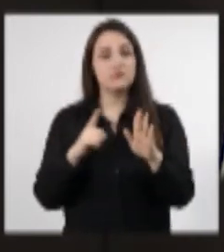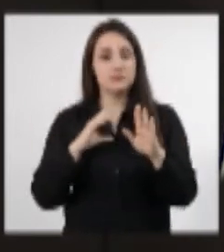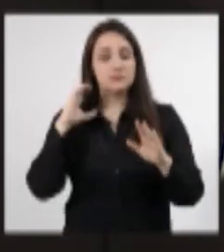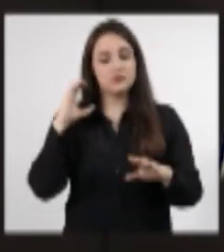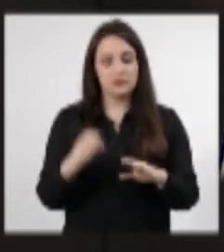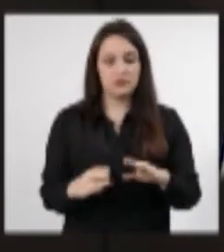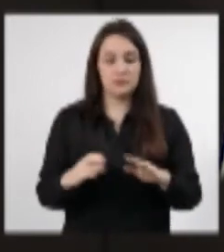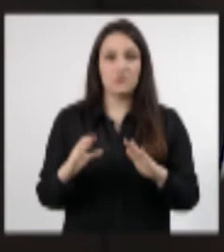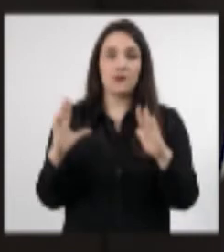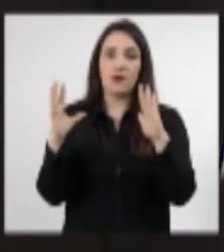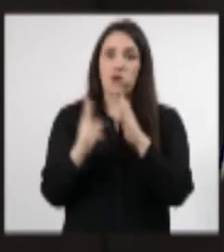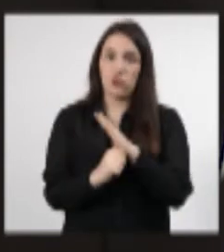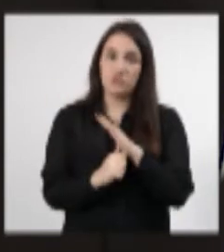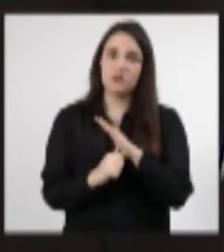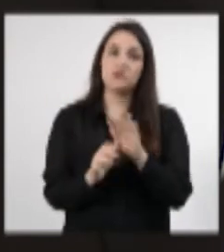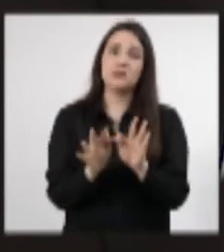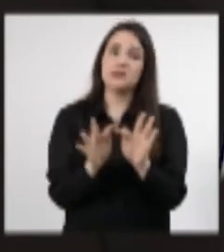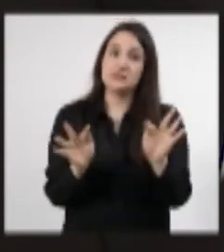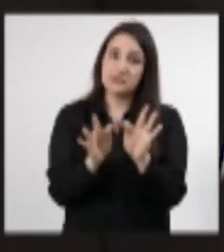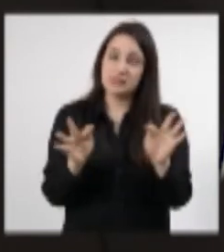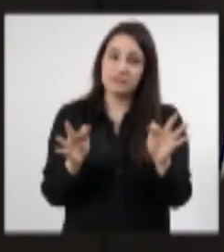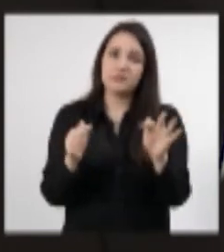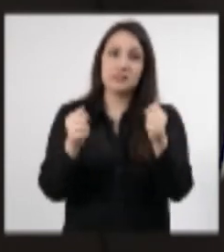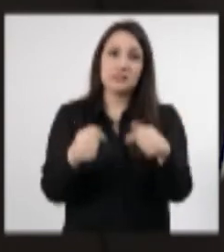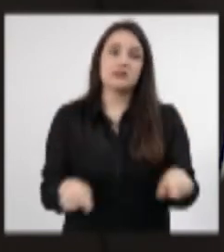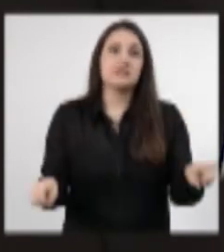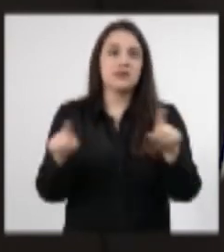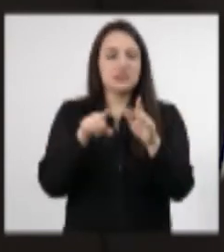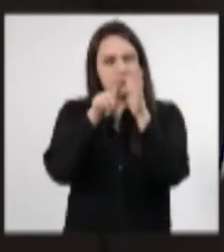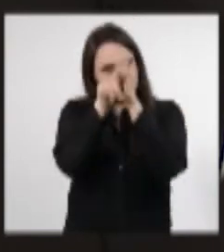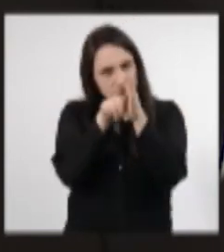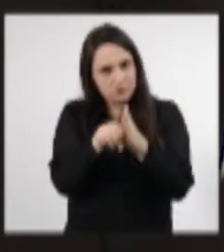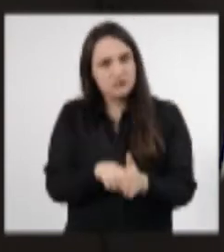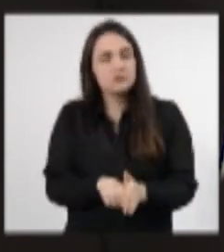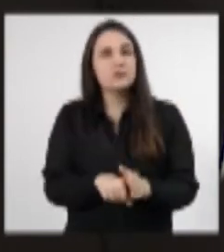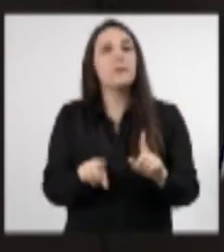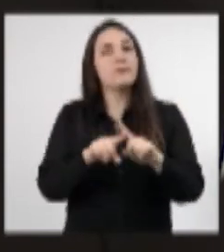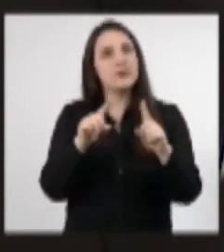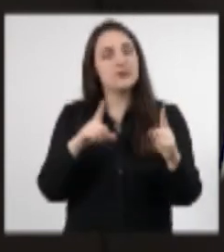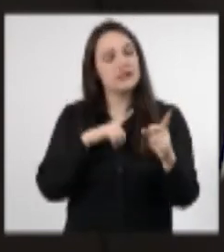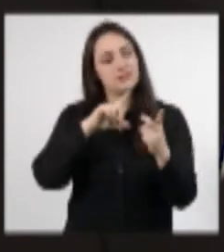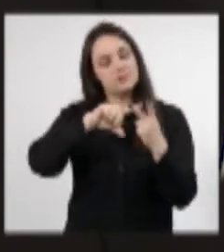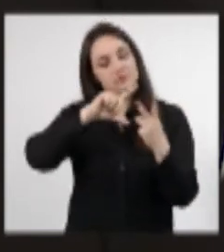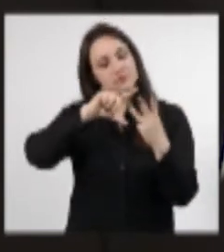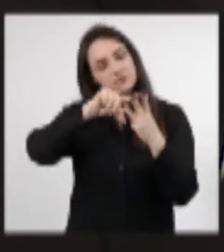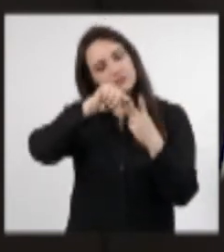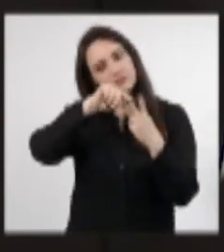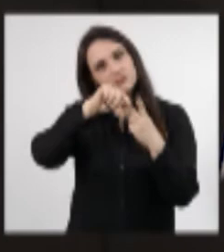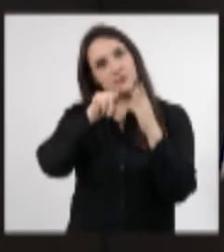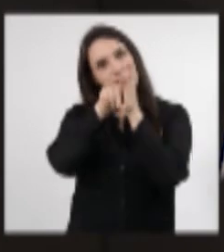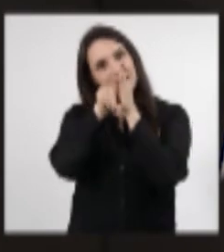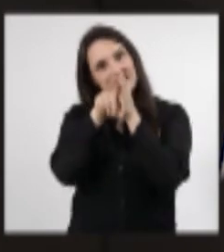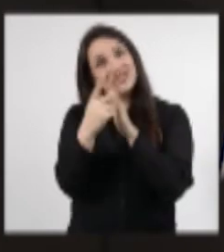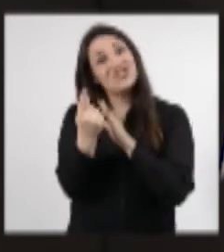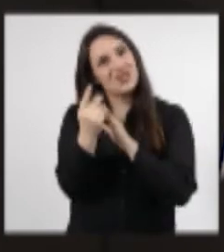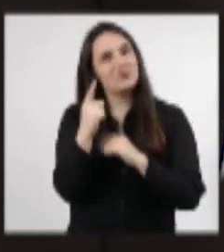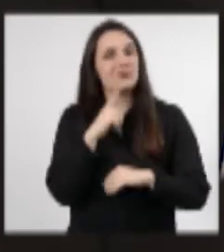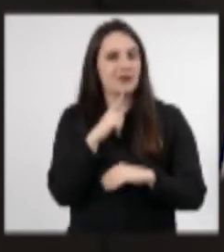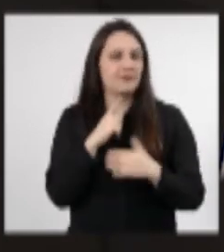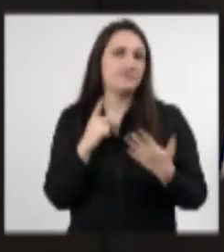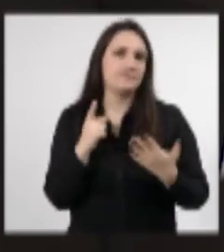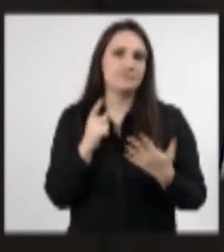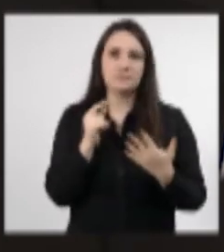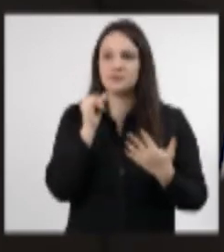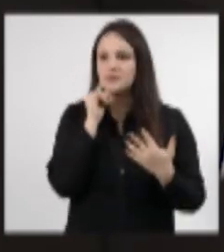de furto simples, em que não há necessidade de uma perícia técnica, e outras duas situações que são consideradas em regra